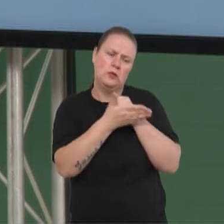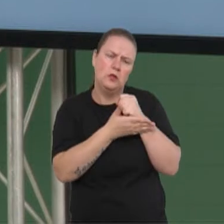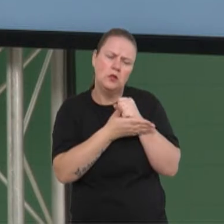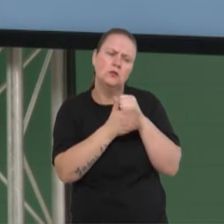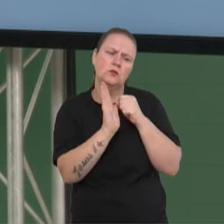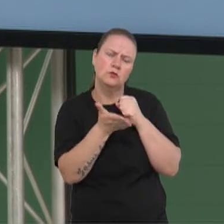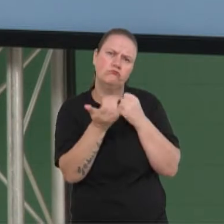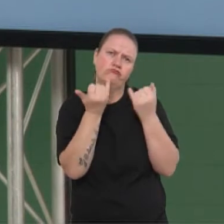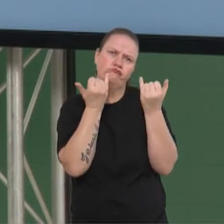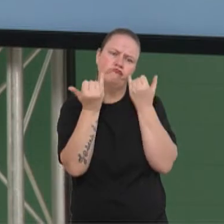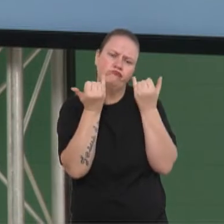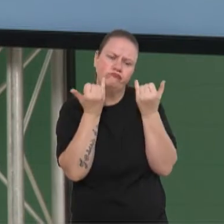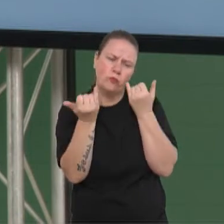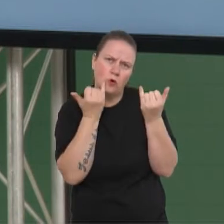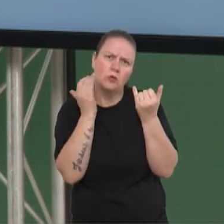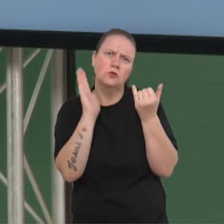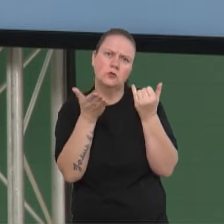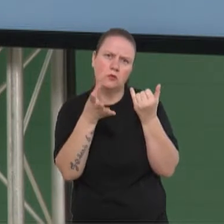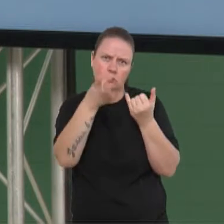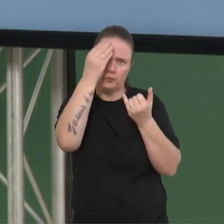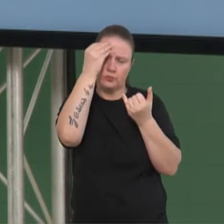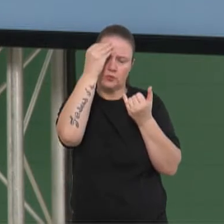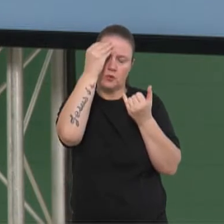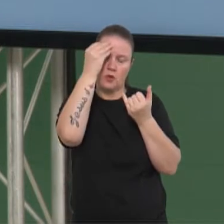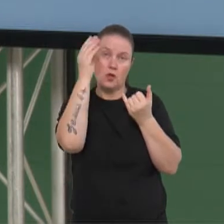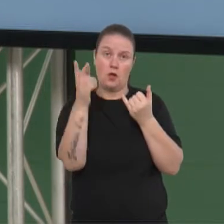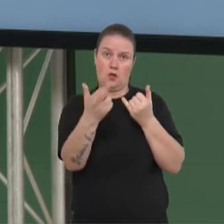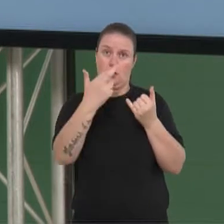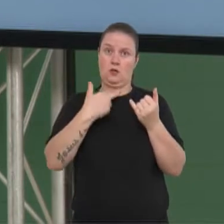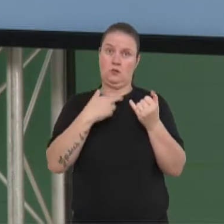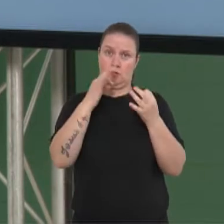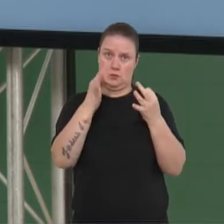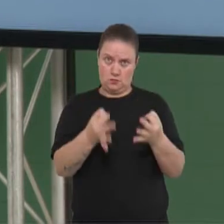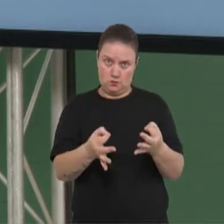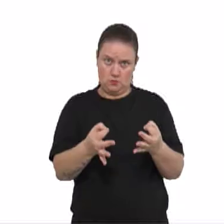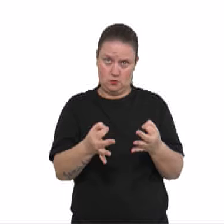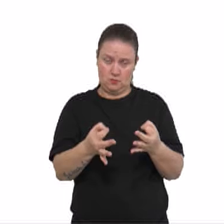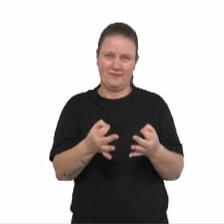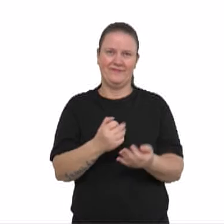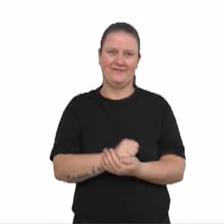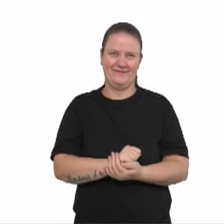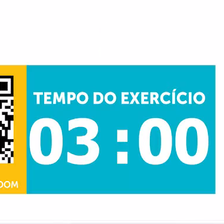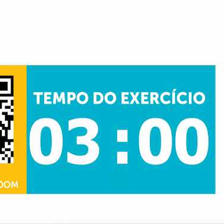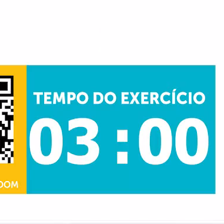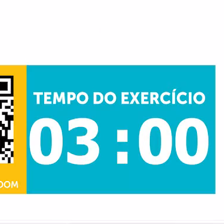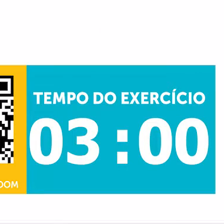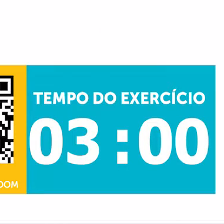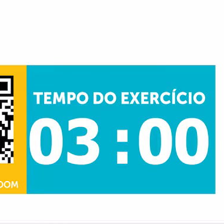informações que eu te passei e nós já retornamos para a resposta.